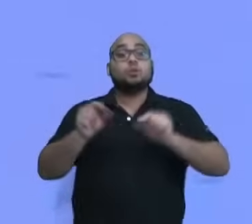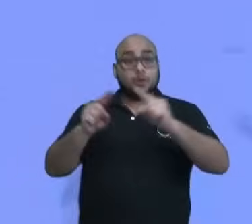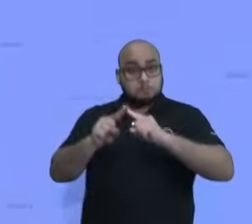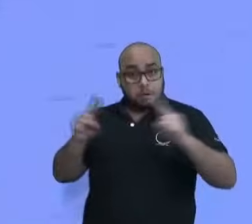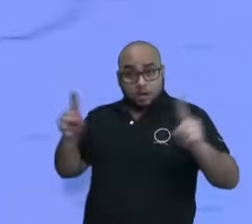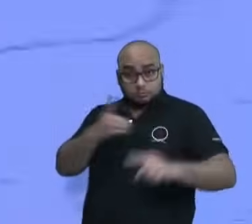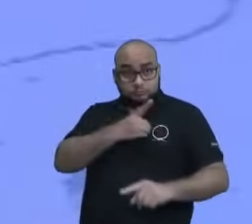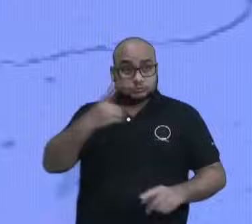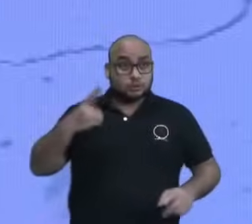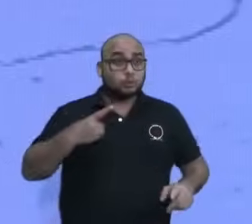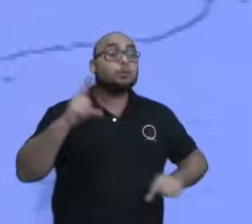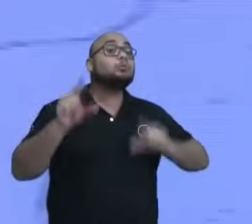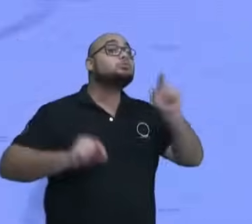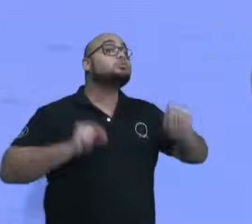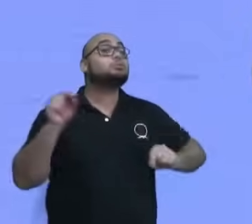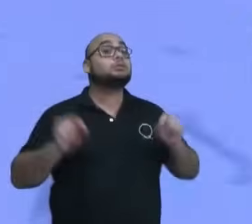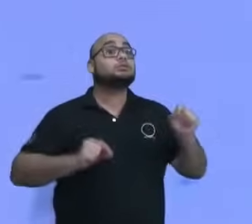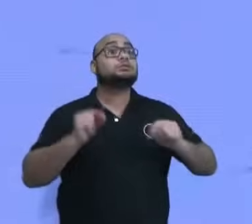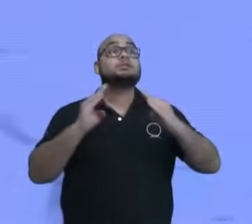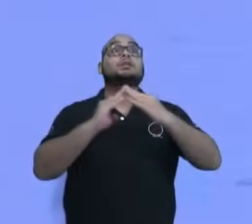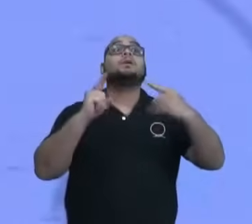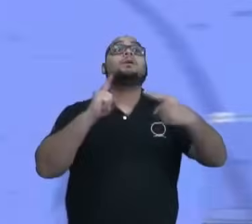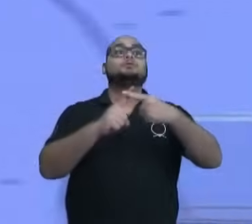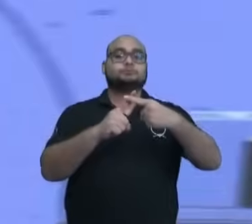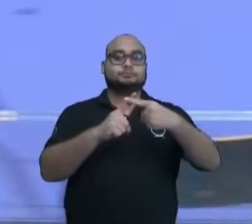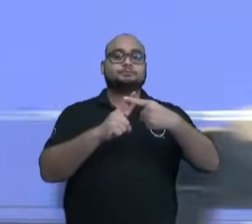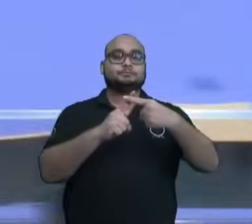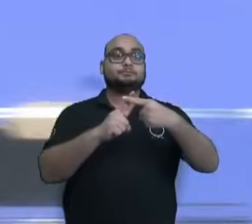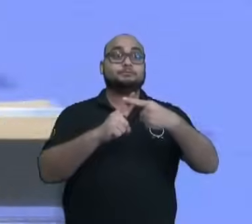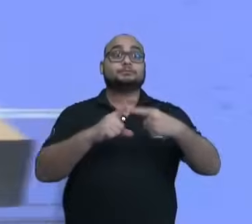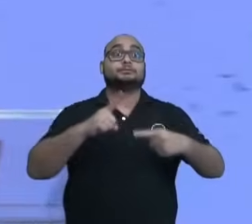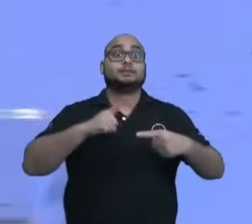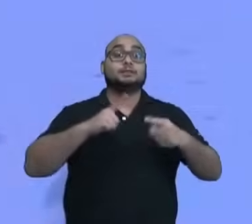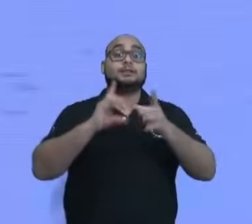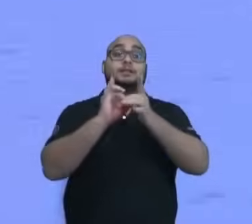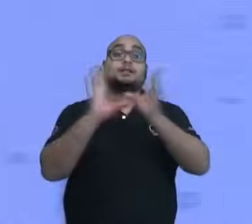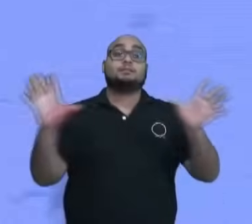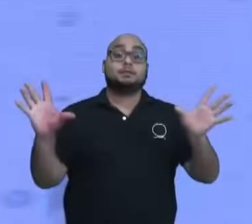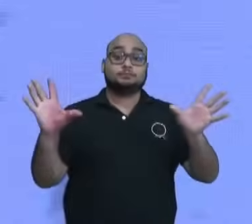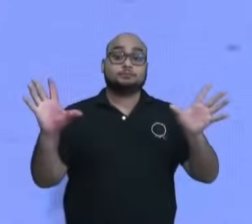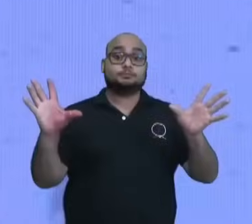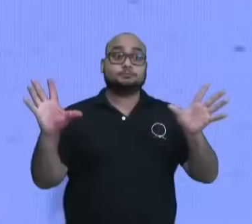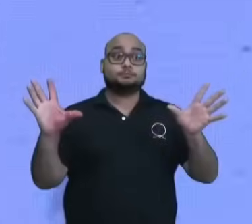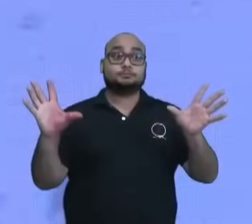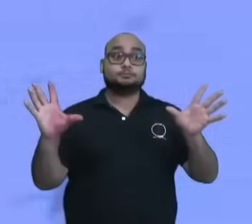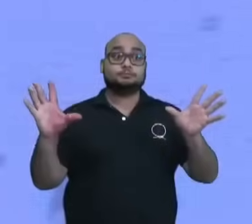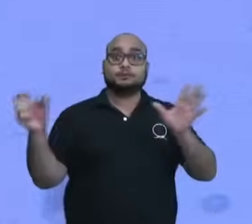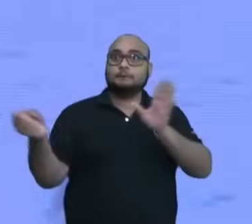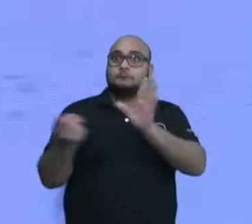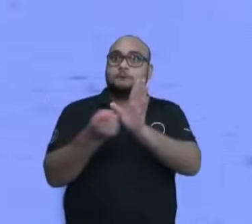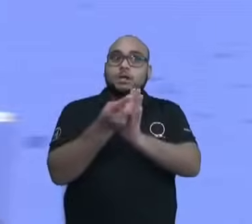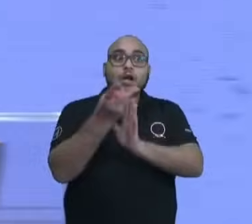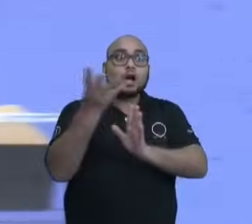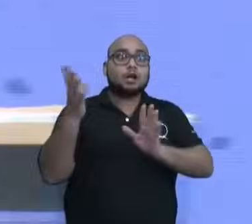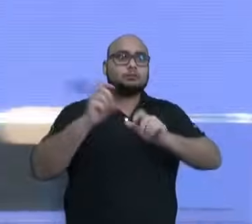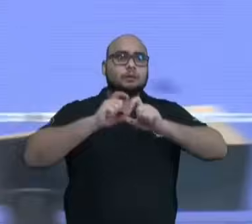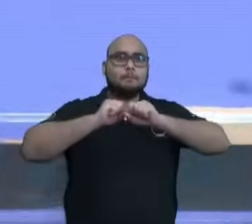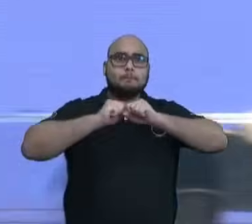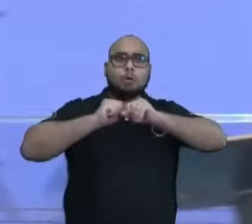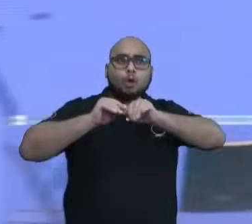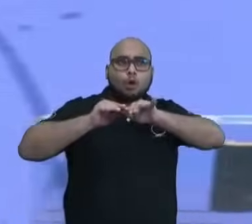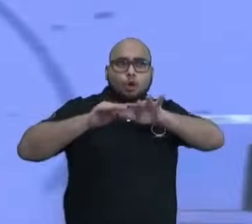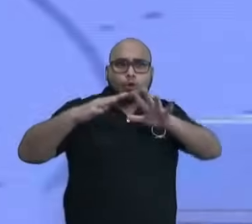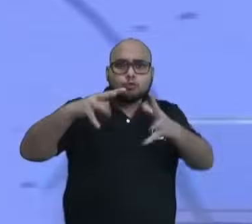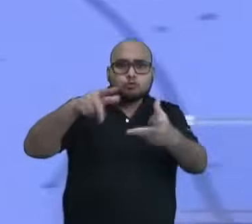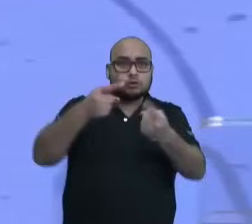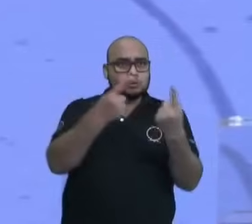diácono da igreja ele estava autorizado quando muitos foram espalhados pela perseguição Filipe não era dono do